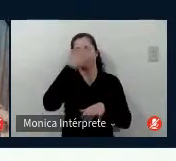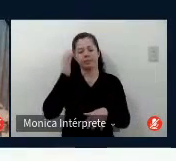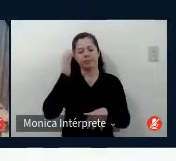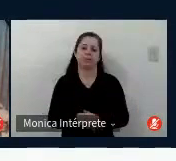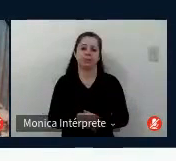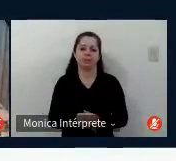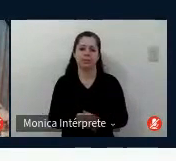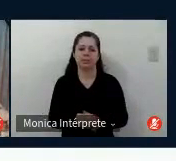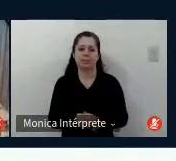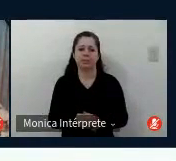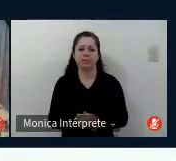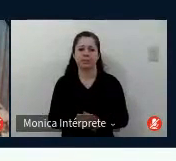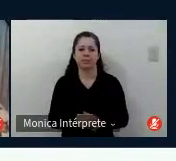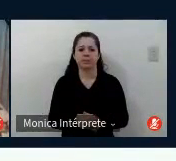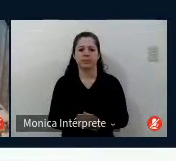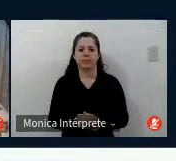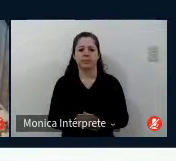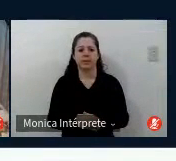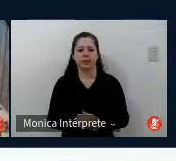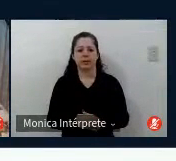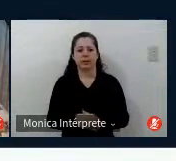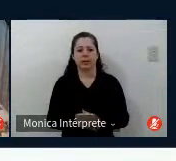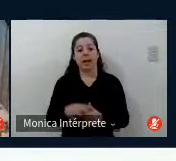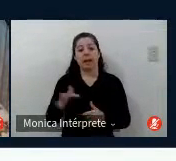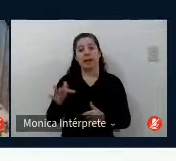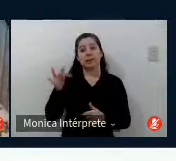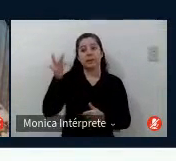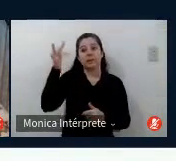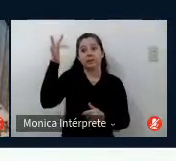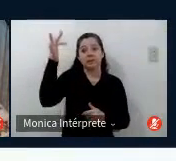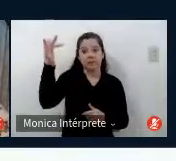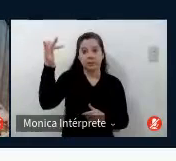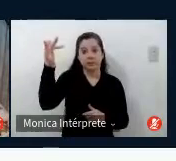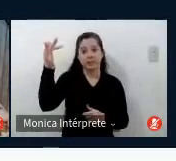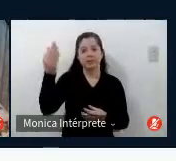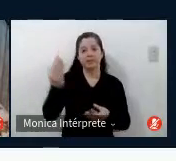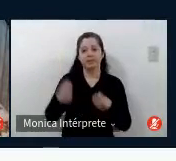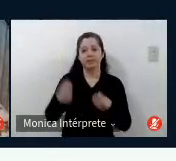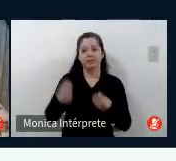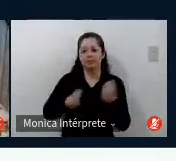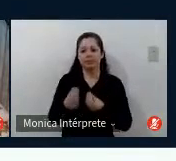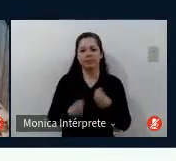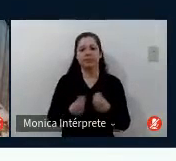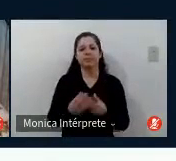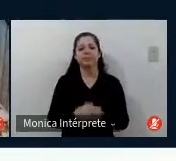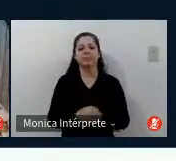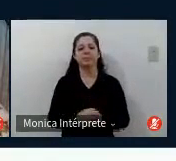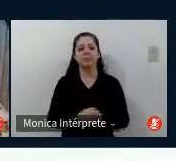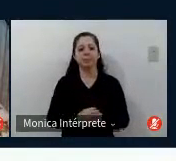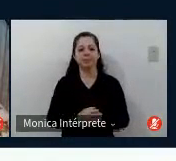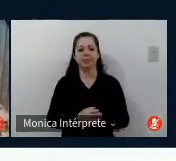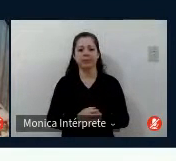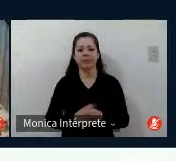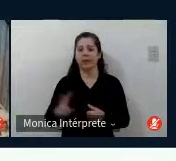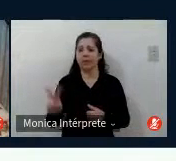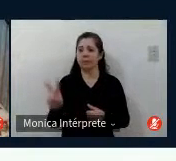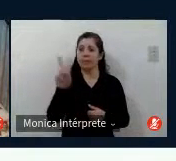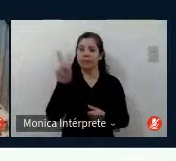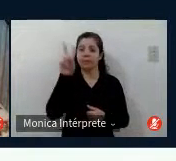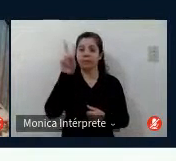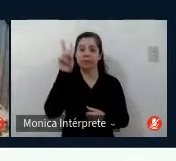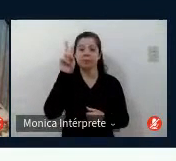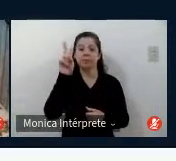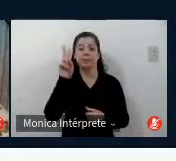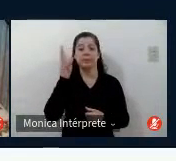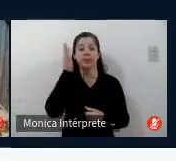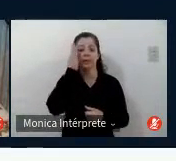Então, outras perspectivas, então, a valorização dos múltiplos e diferentes saberes, a formação de cidadãos críticos e conscientes,